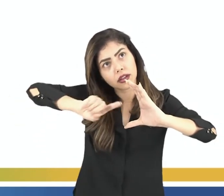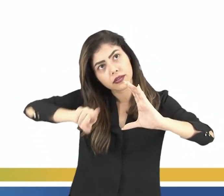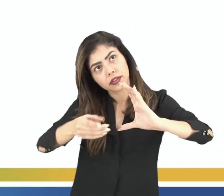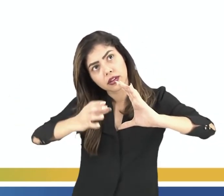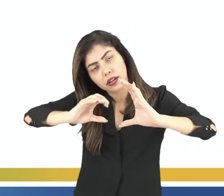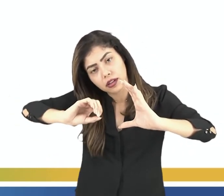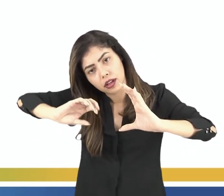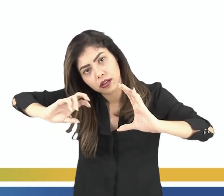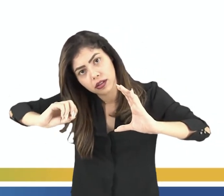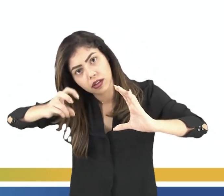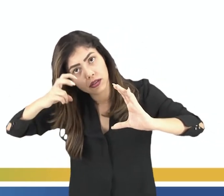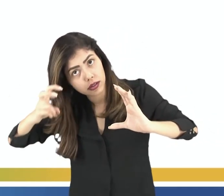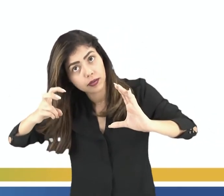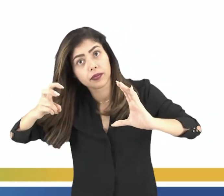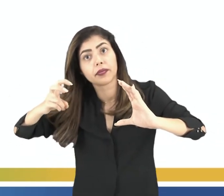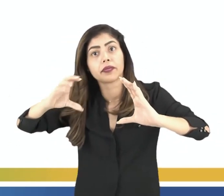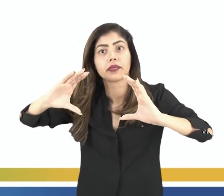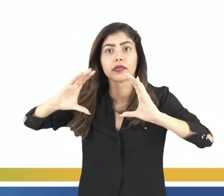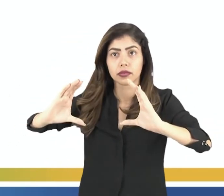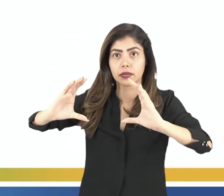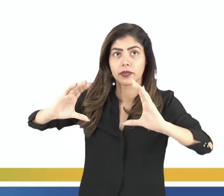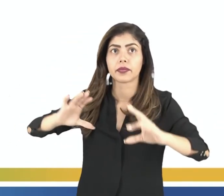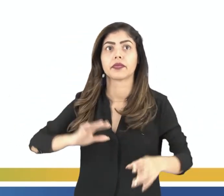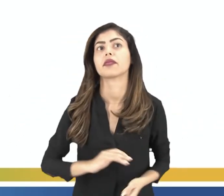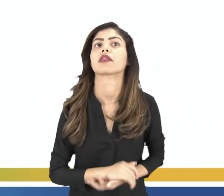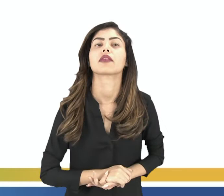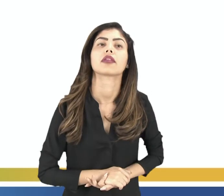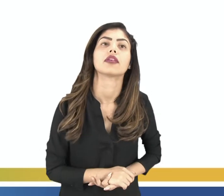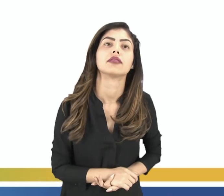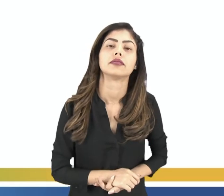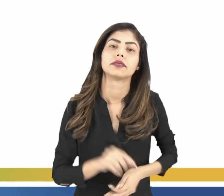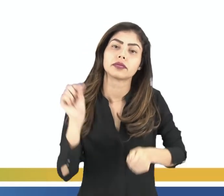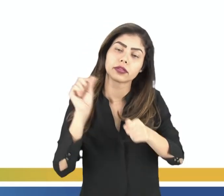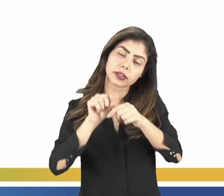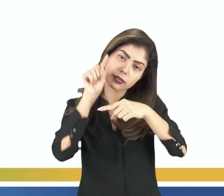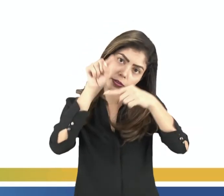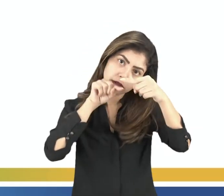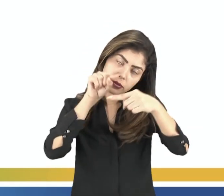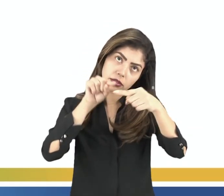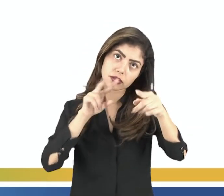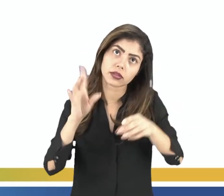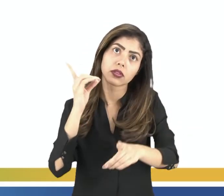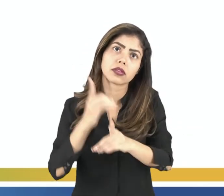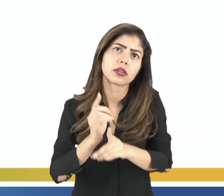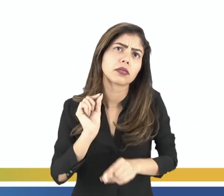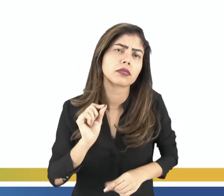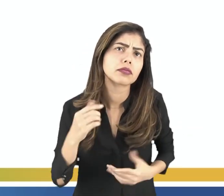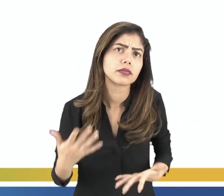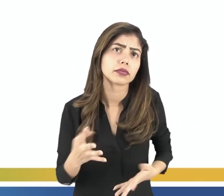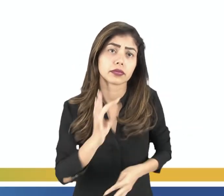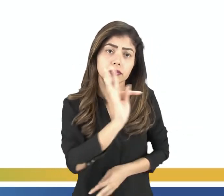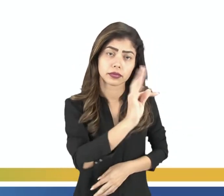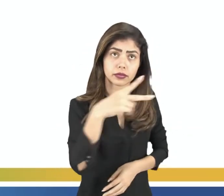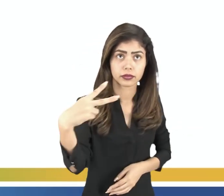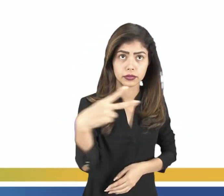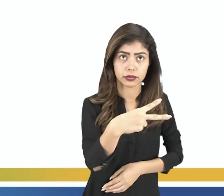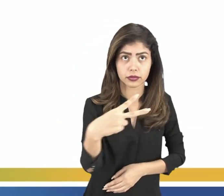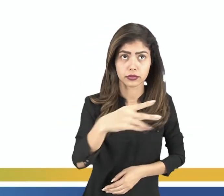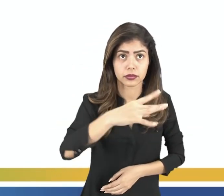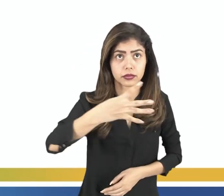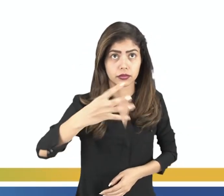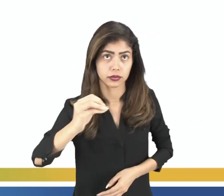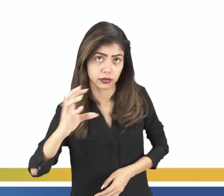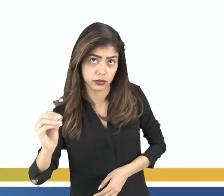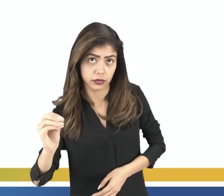encontramos quanto? Menos 0,05. Fazendo a divisão, nós vamos encontrar quanto? T é igual